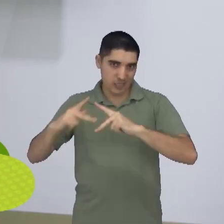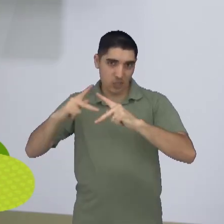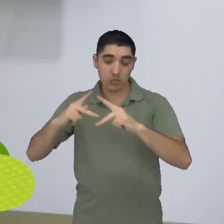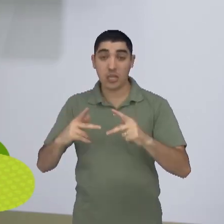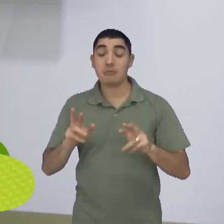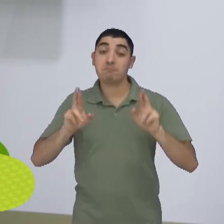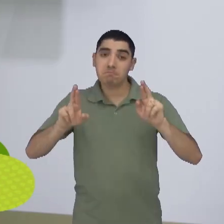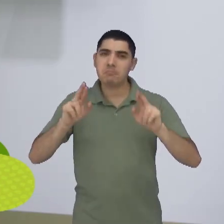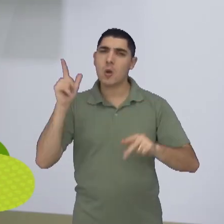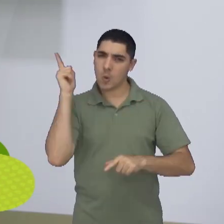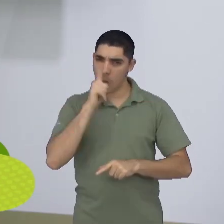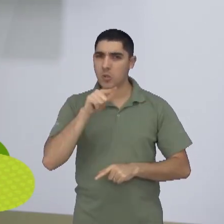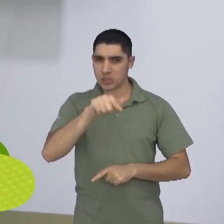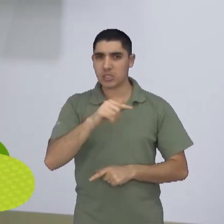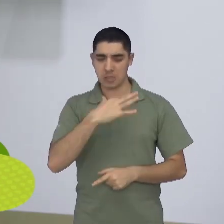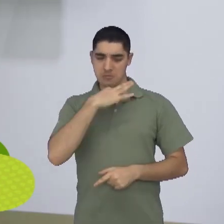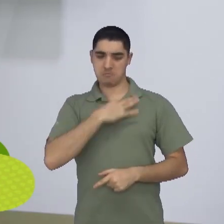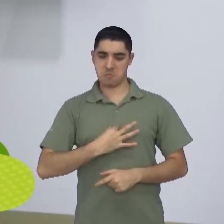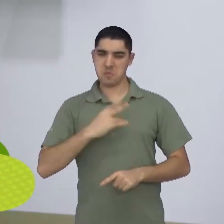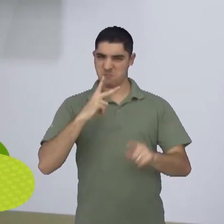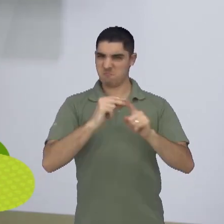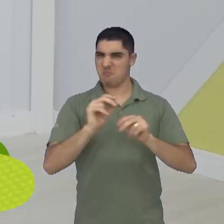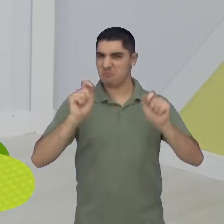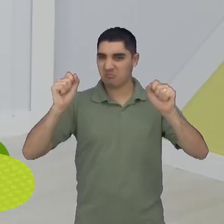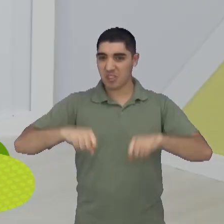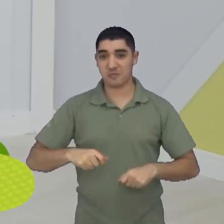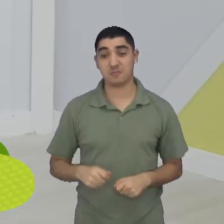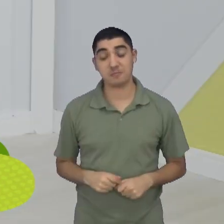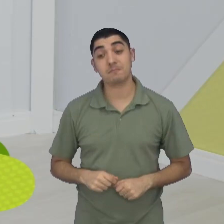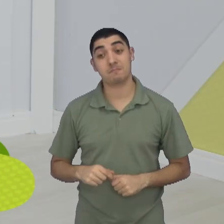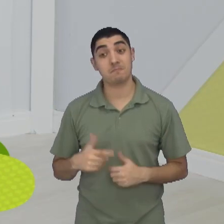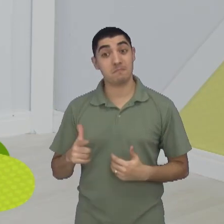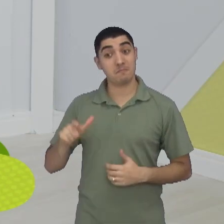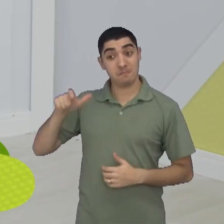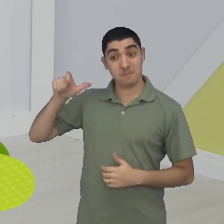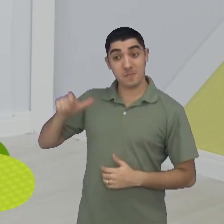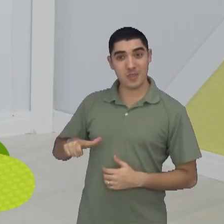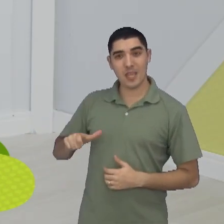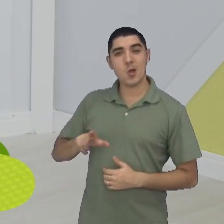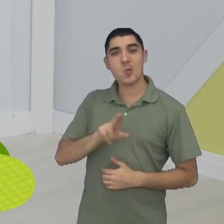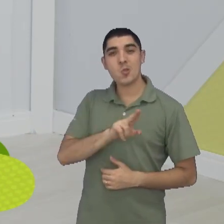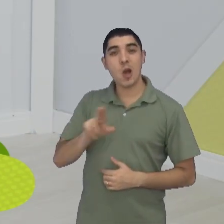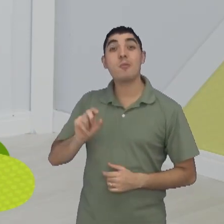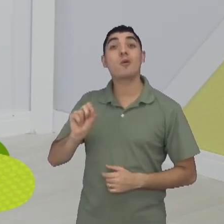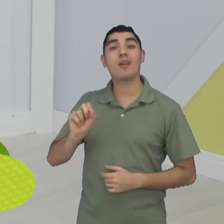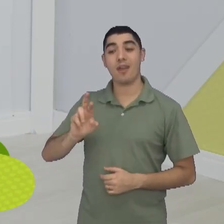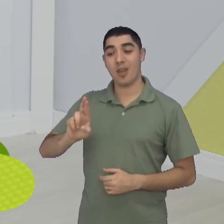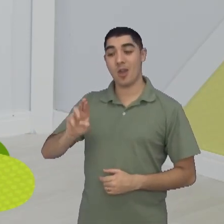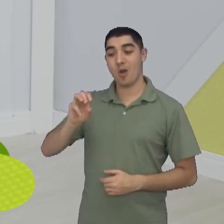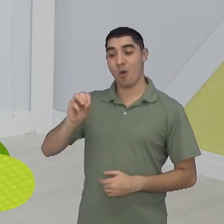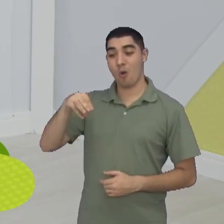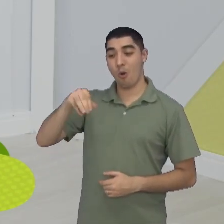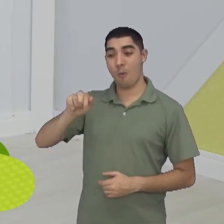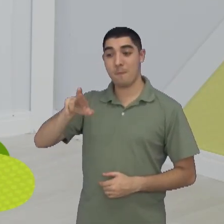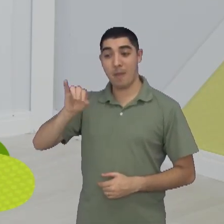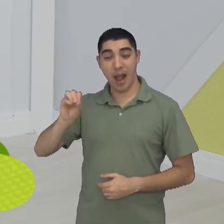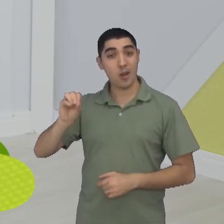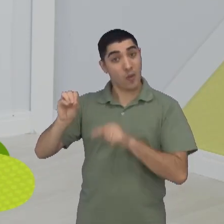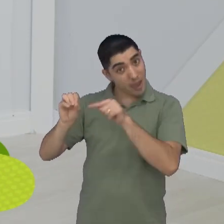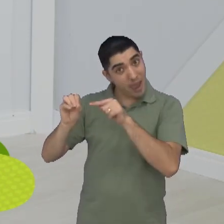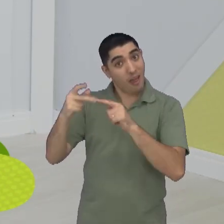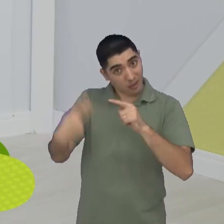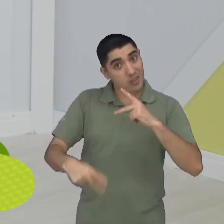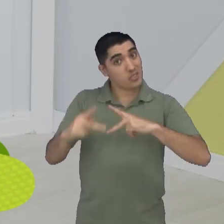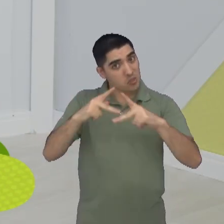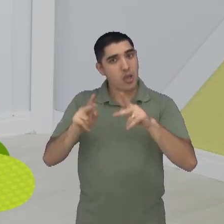uma medalhinha de ouro lá no quadro de medalhas do Brasil. Representante com o nome de craque, porque é o Romário. Romário que é inclusive é um dos